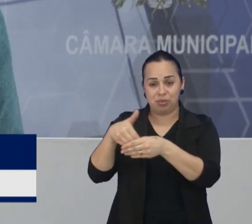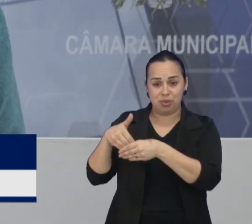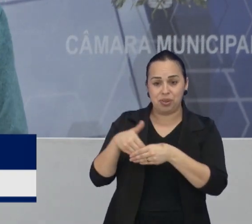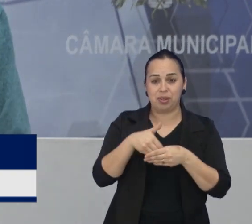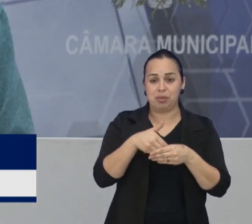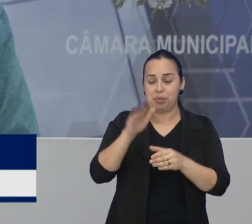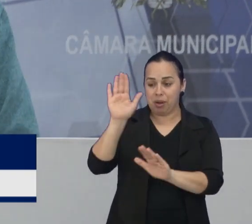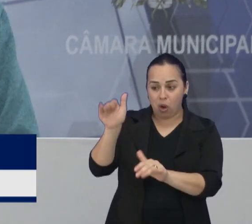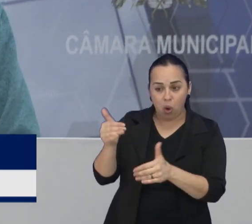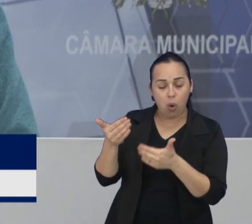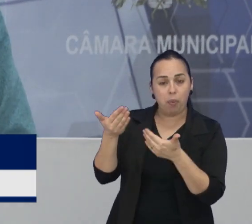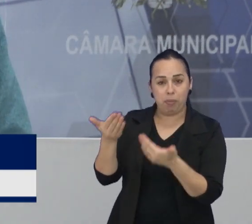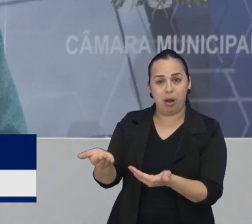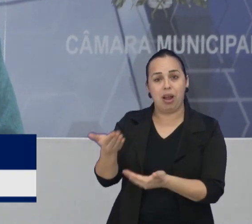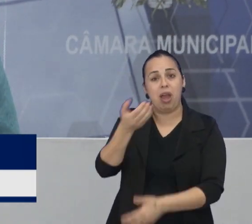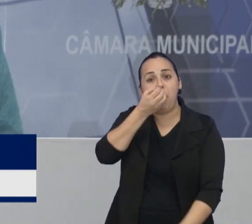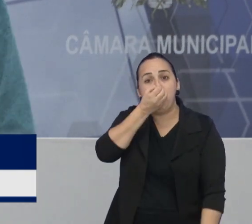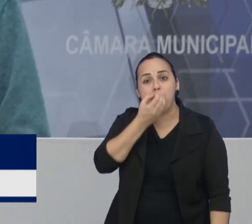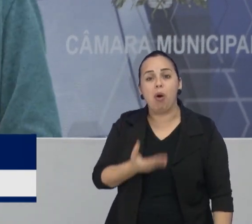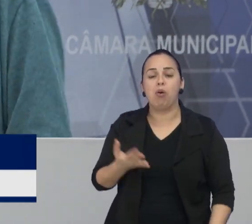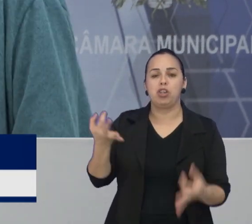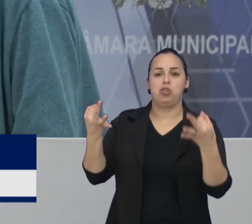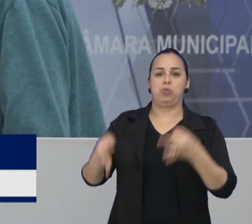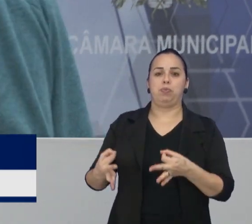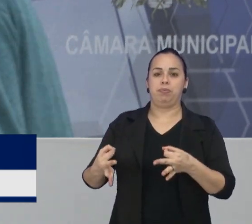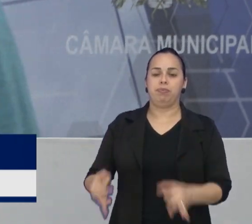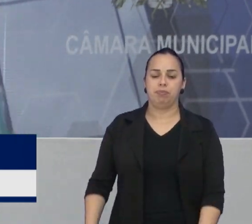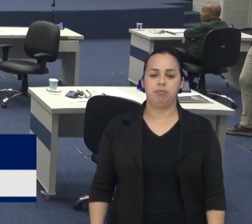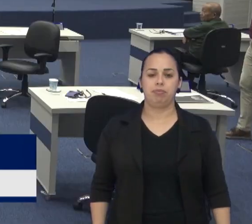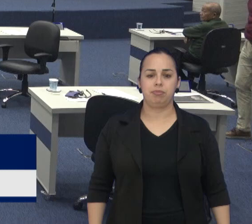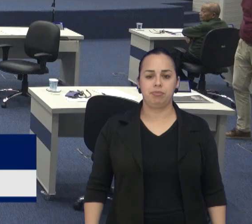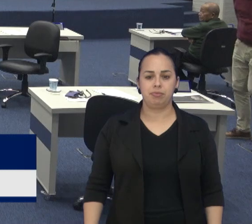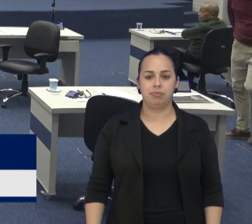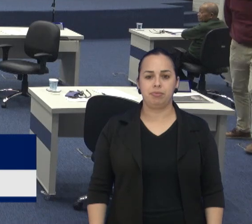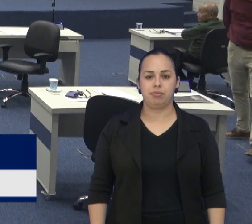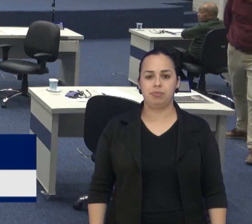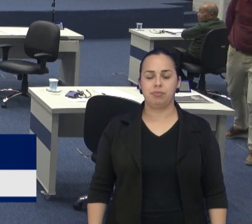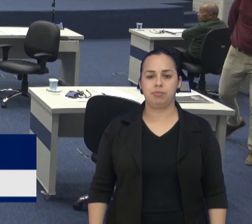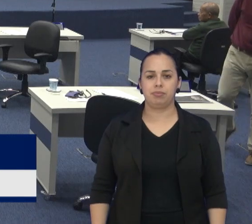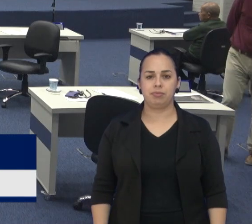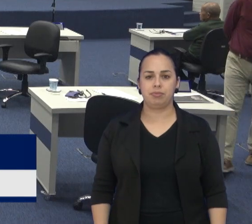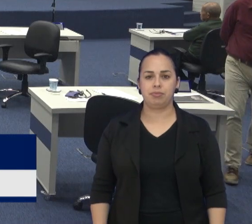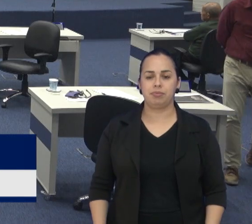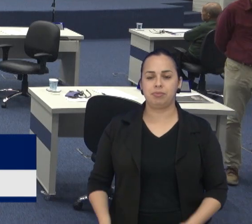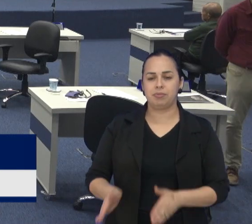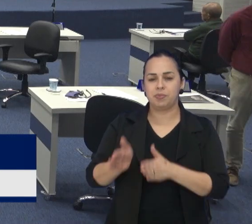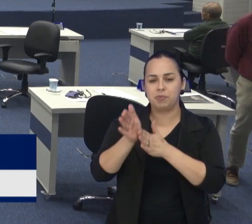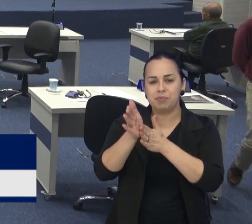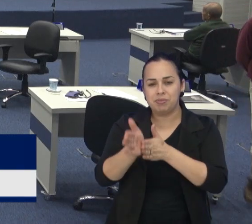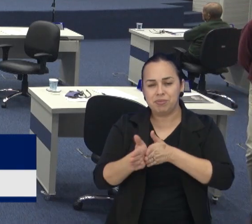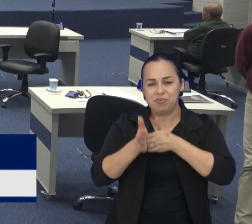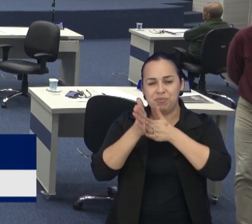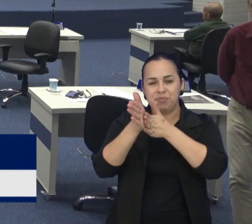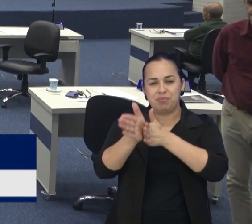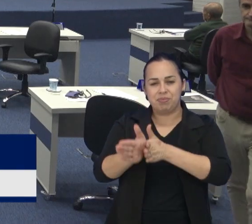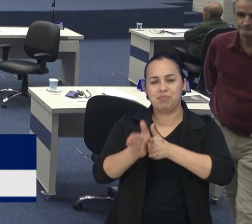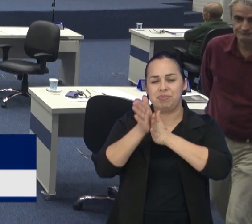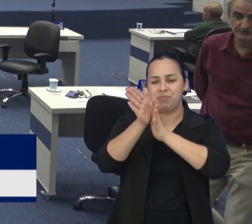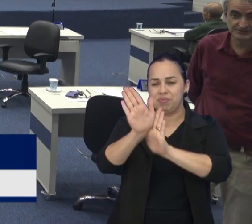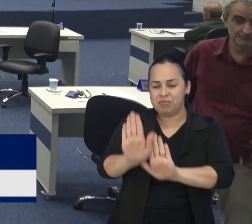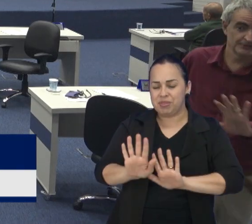homenagear esse homem bom e justo. Para pedir em romaria e prece, paz